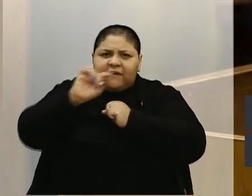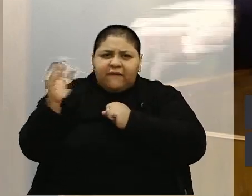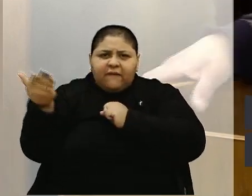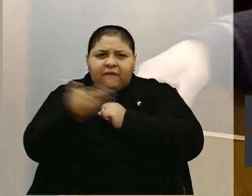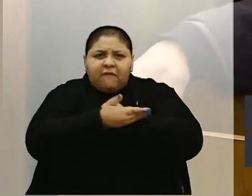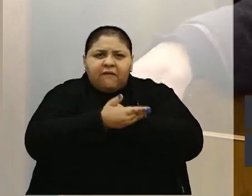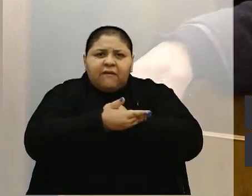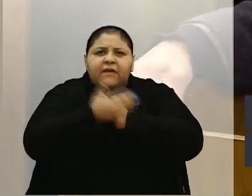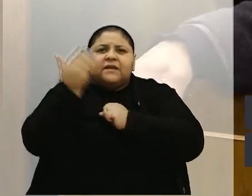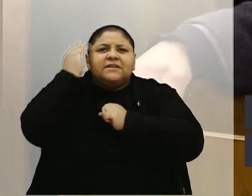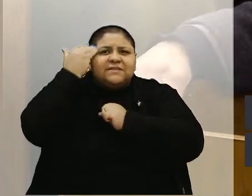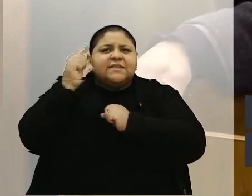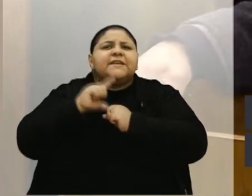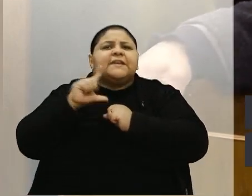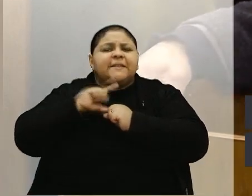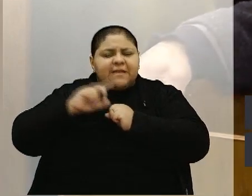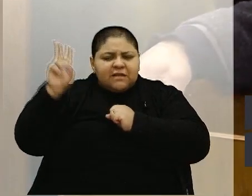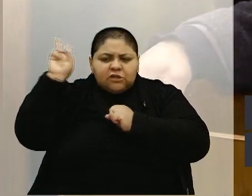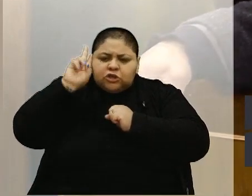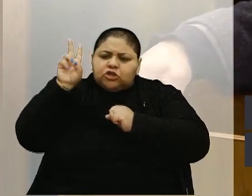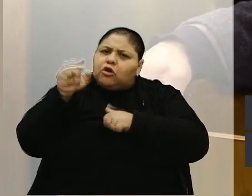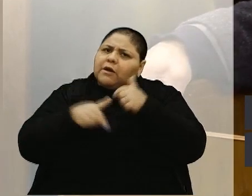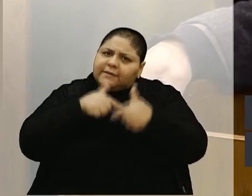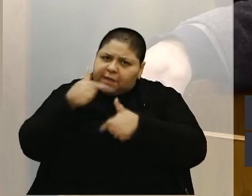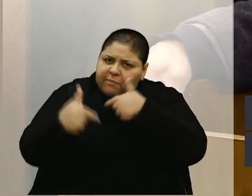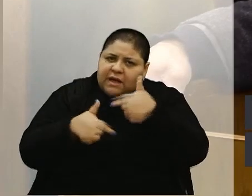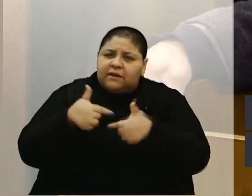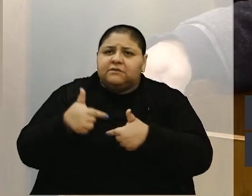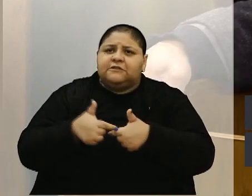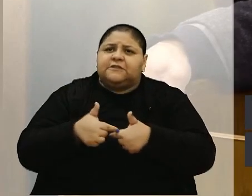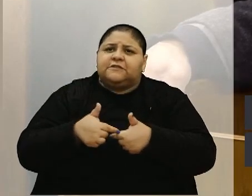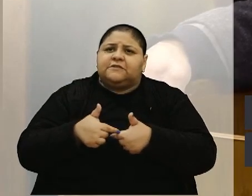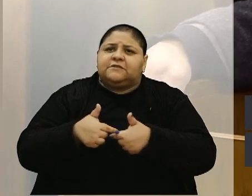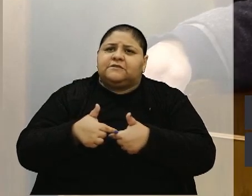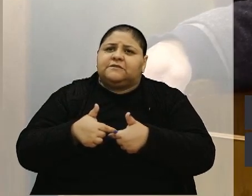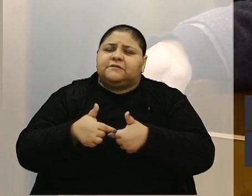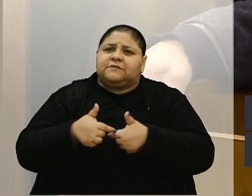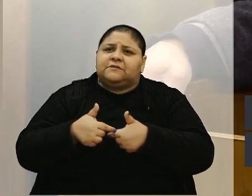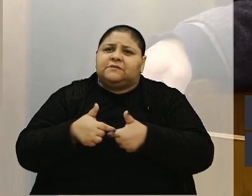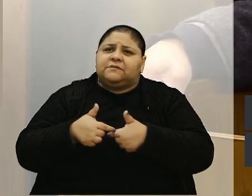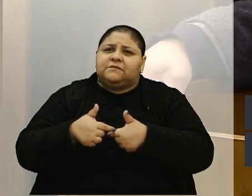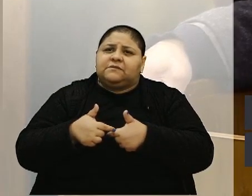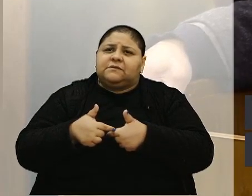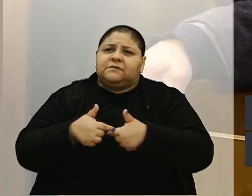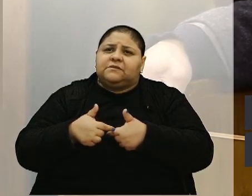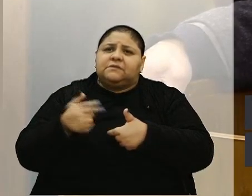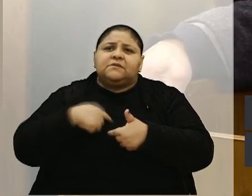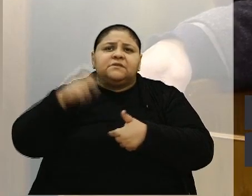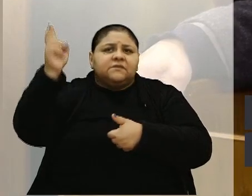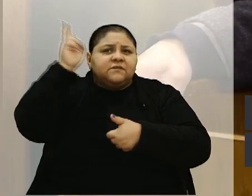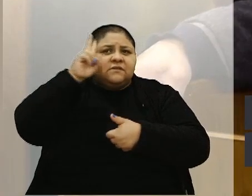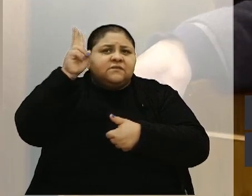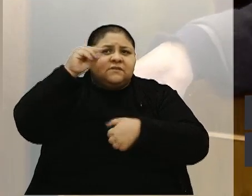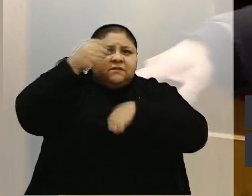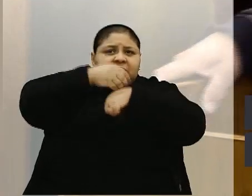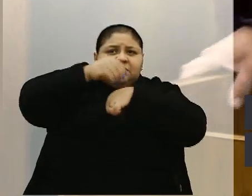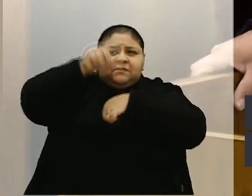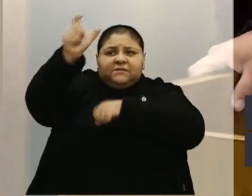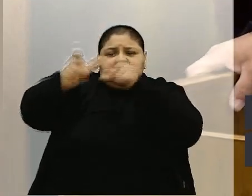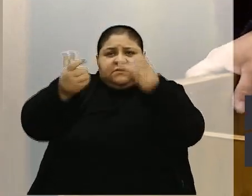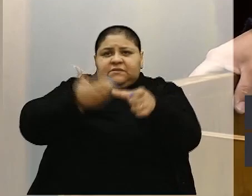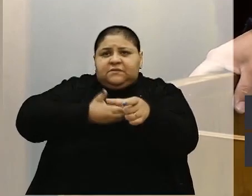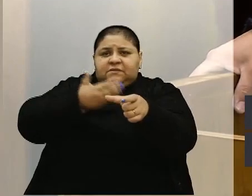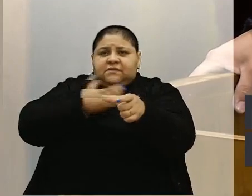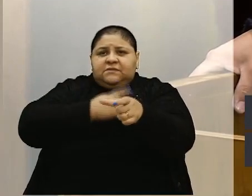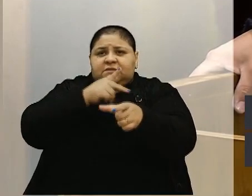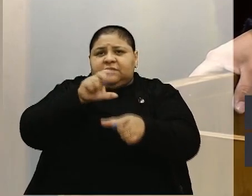sei que vocês têm história, têm trabalho. Cada um tem a sua história. Eu me lembro quando eu indicava pessoas para o meu amigo pescador